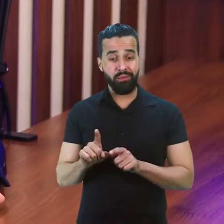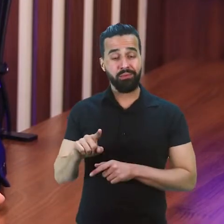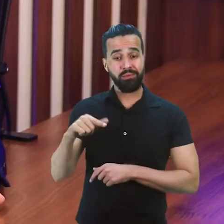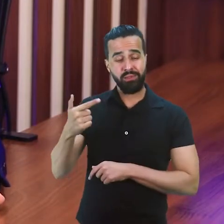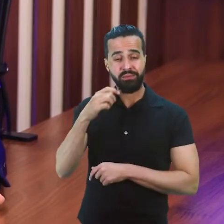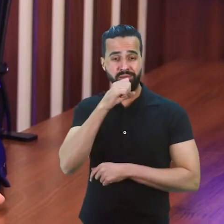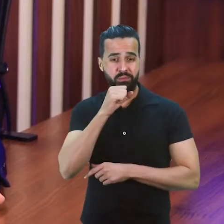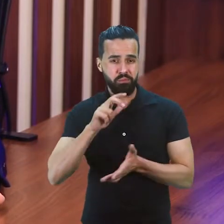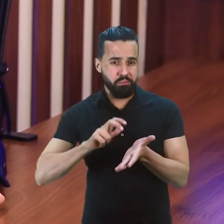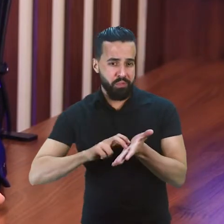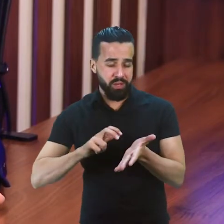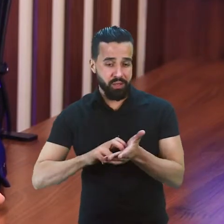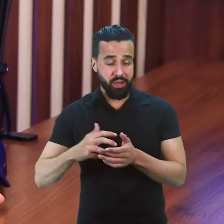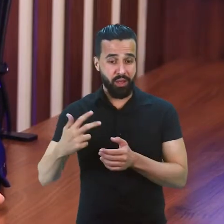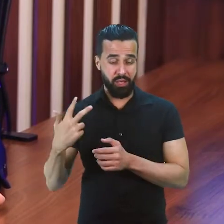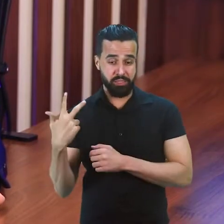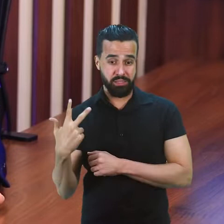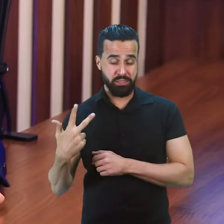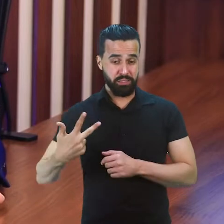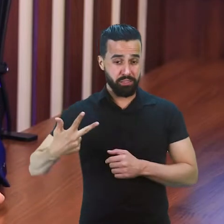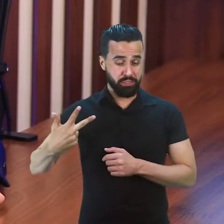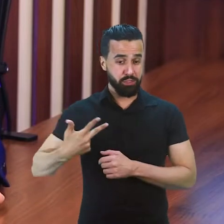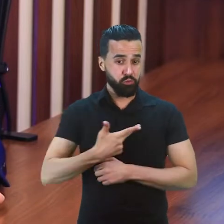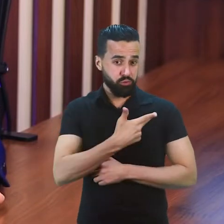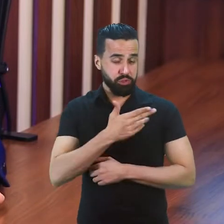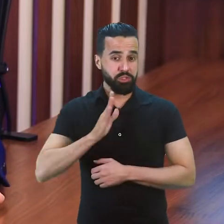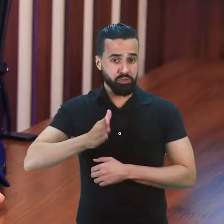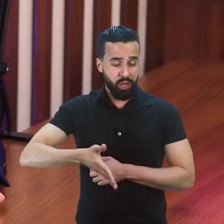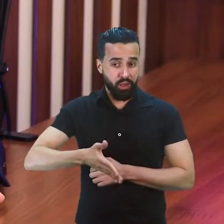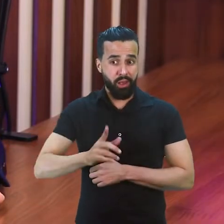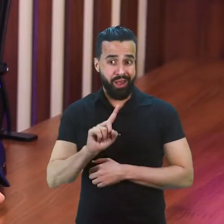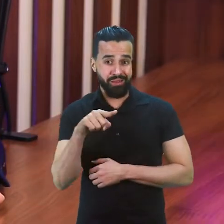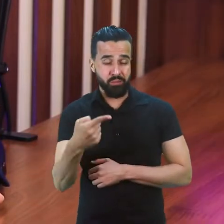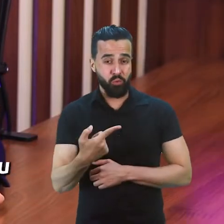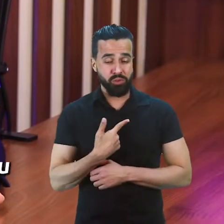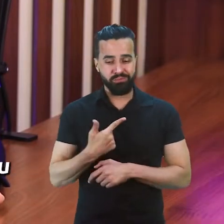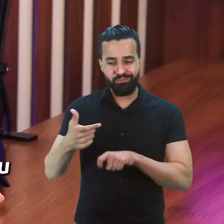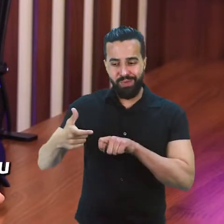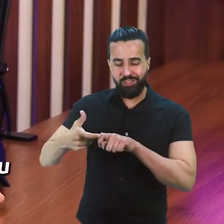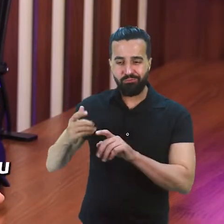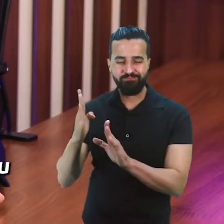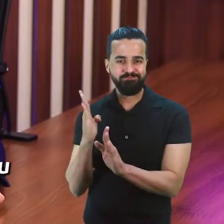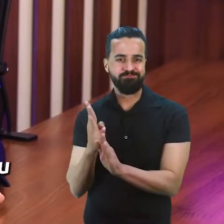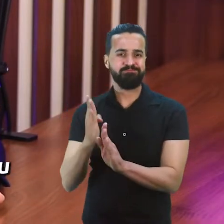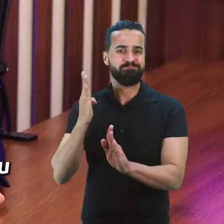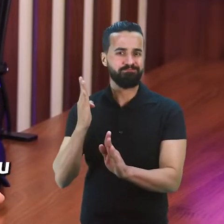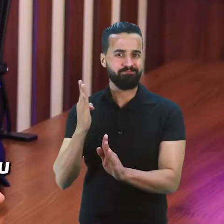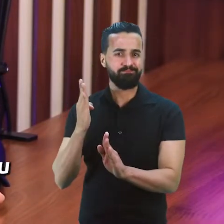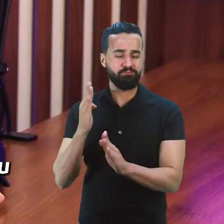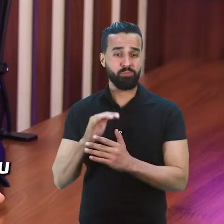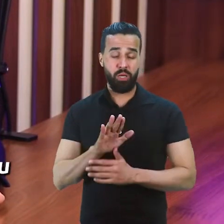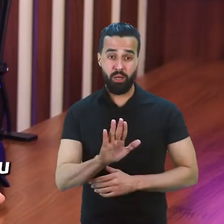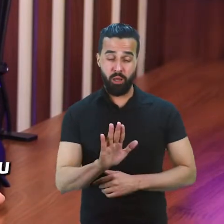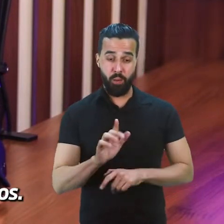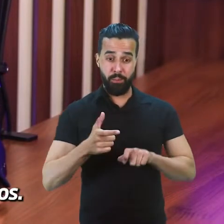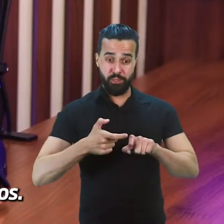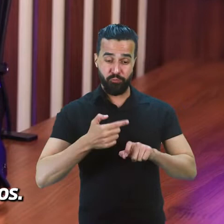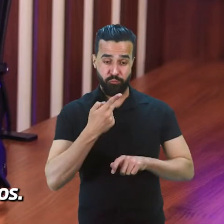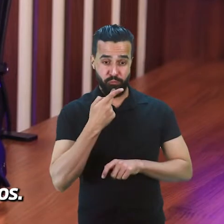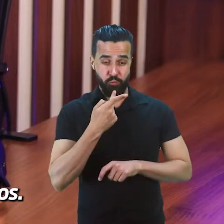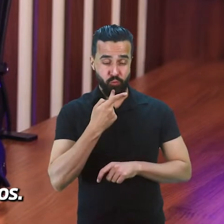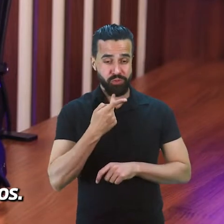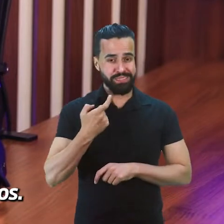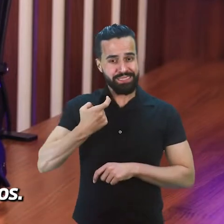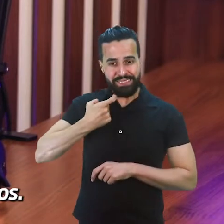cirurgia, e veio a notícia depois da cirurgia, né? Falou, na verdade, o médico na sexta me falou, você tem uma lesão muito grave na